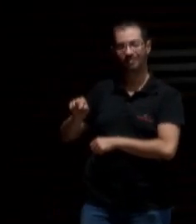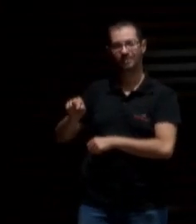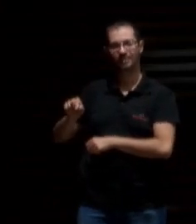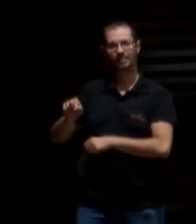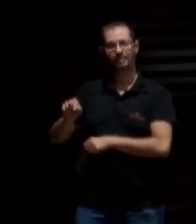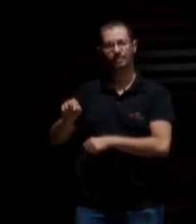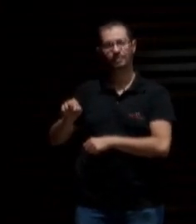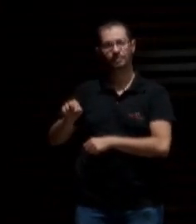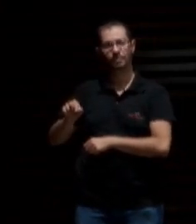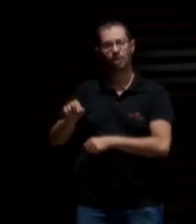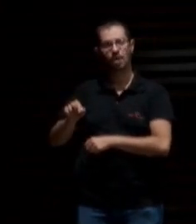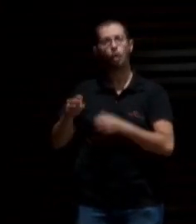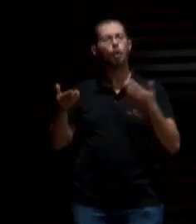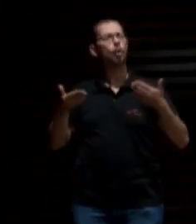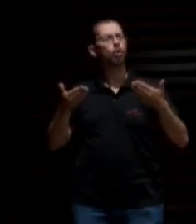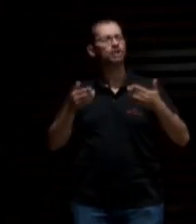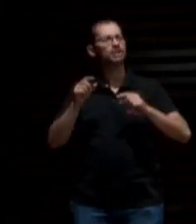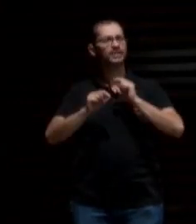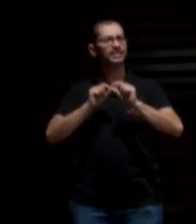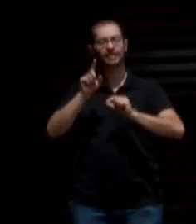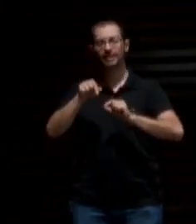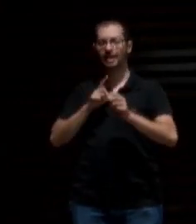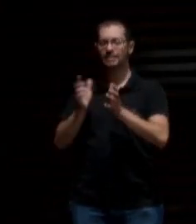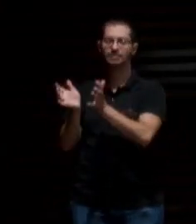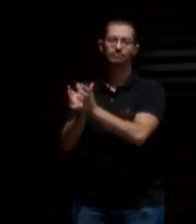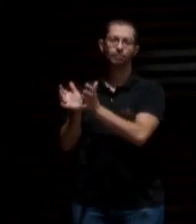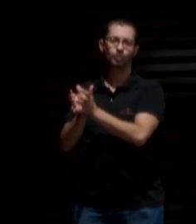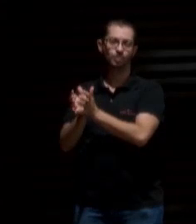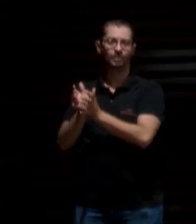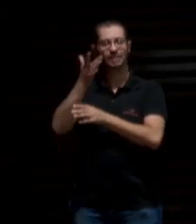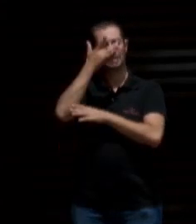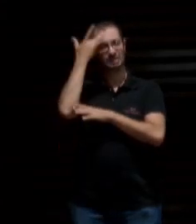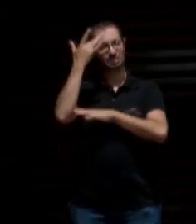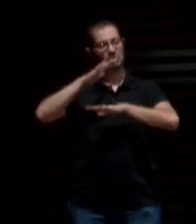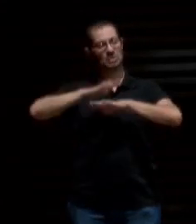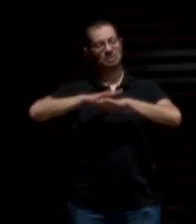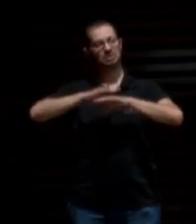Quem são os assírios do nosso tempo? Esses poderosos